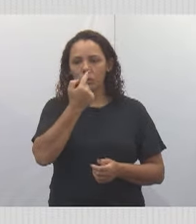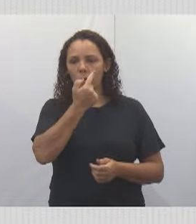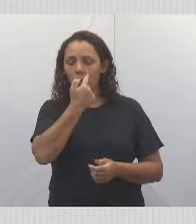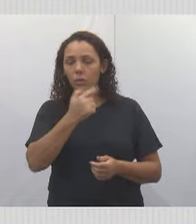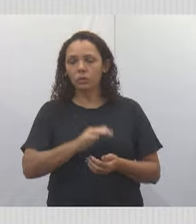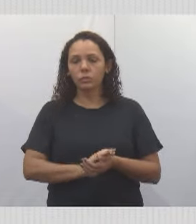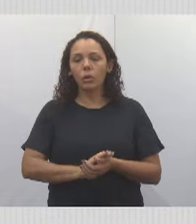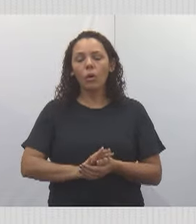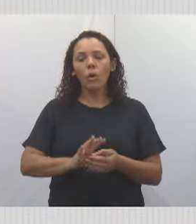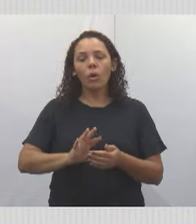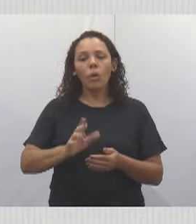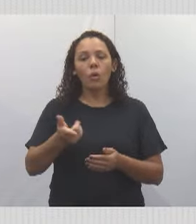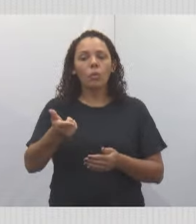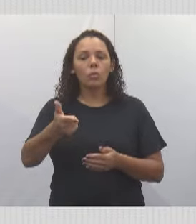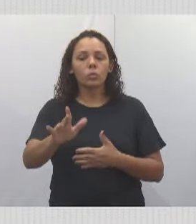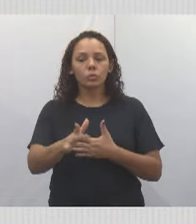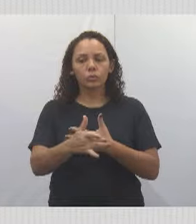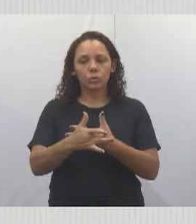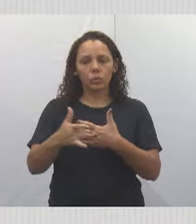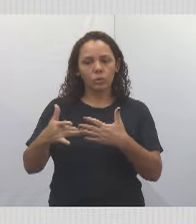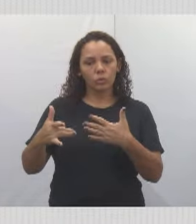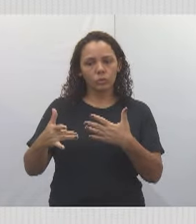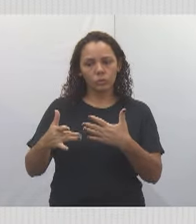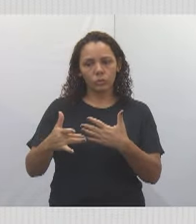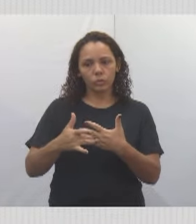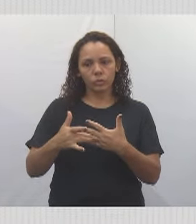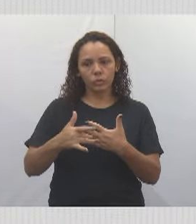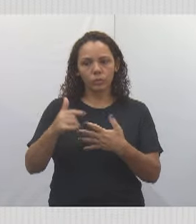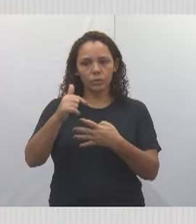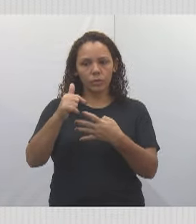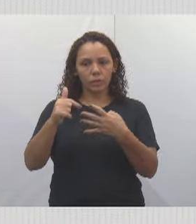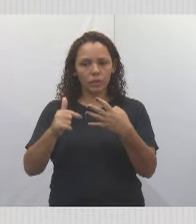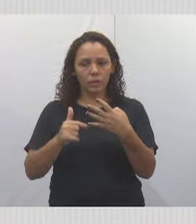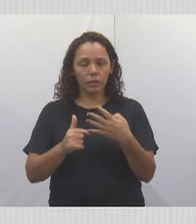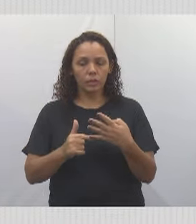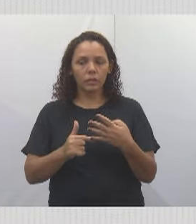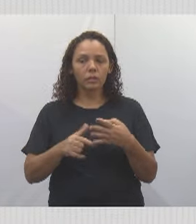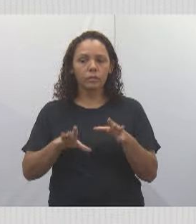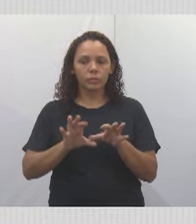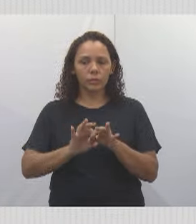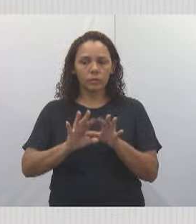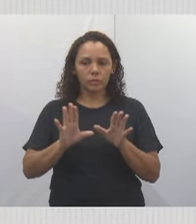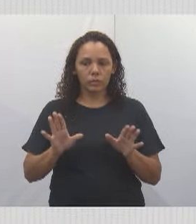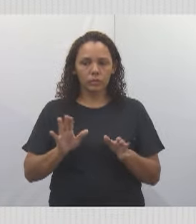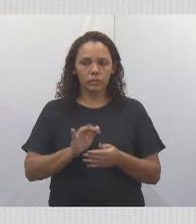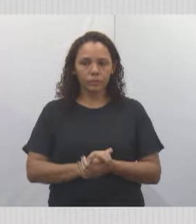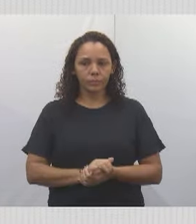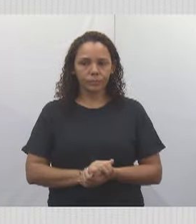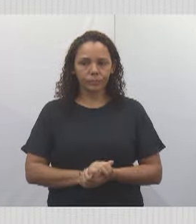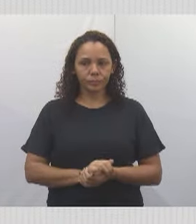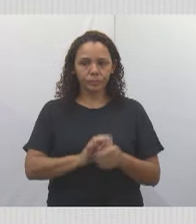hemoterapia, quimioterapia, trauma ortopédico, sessões de hemodiálise, são demanda livre. Pode passar para a